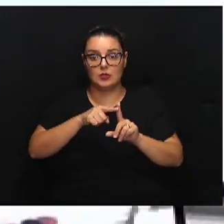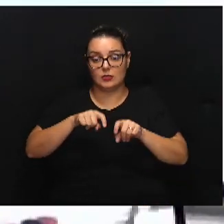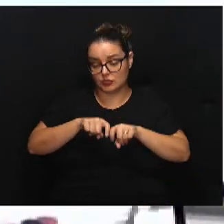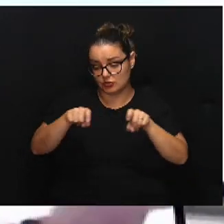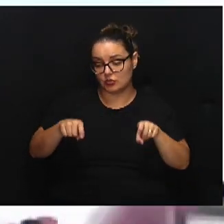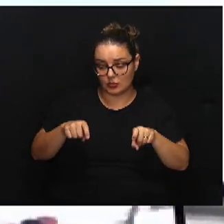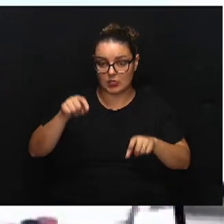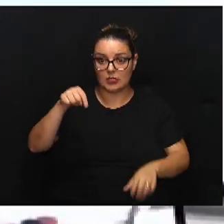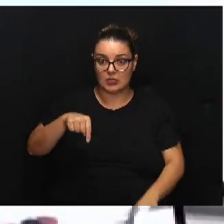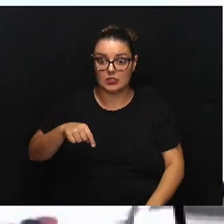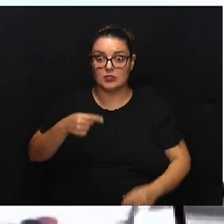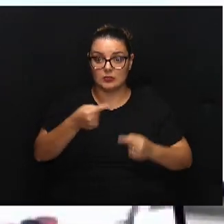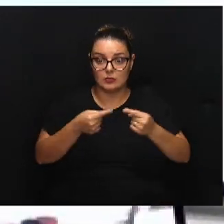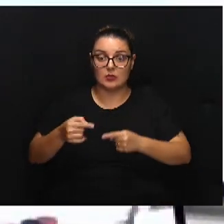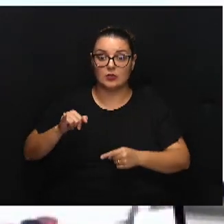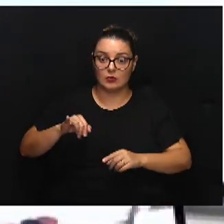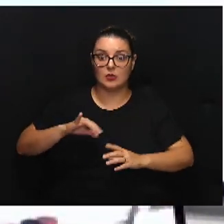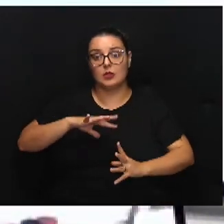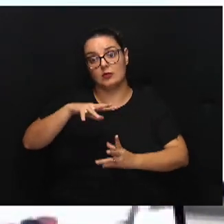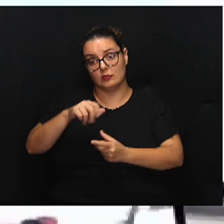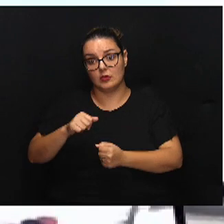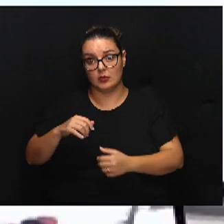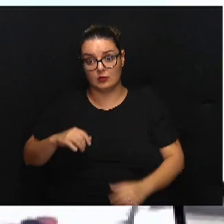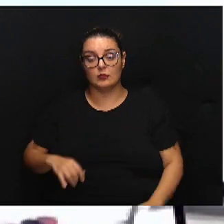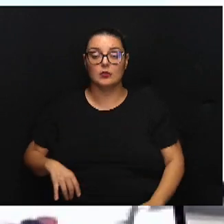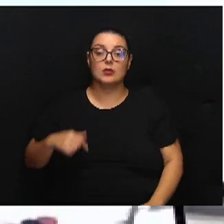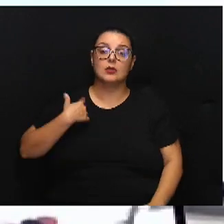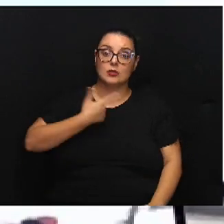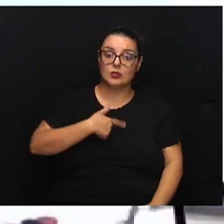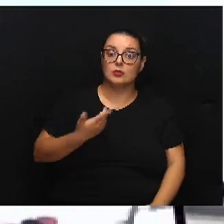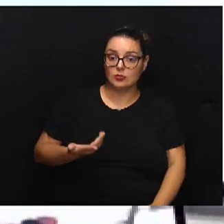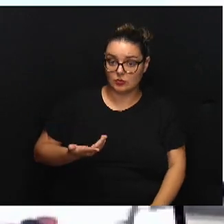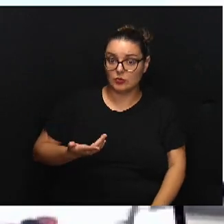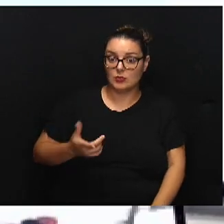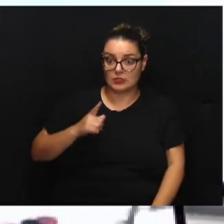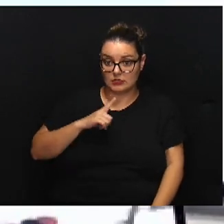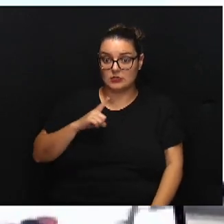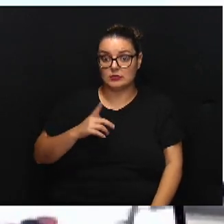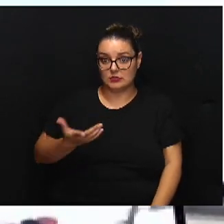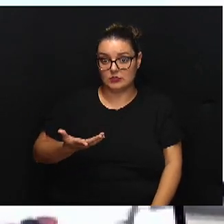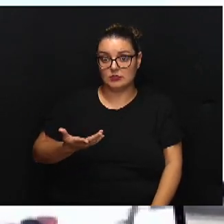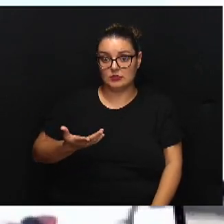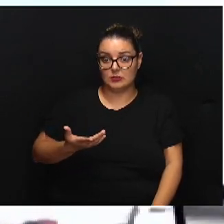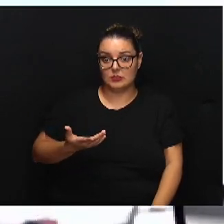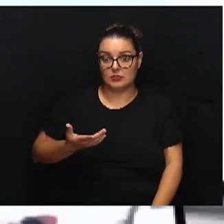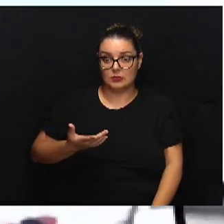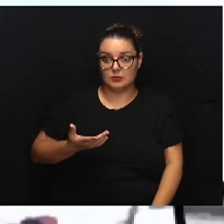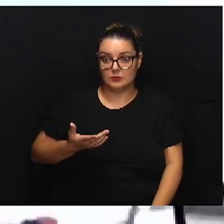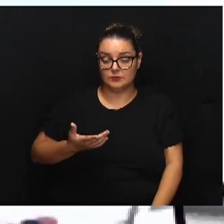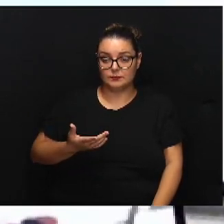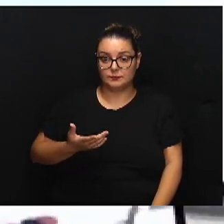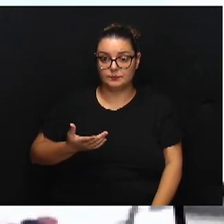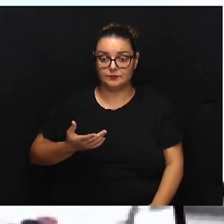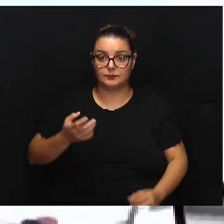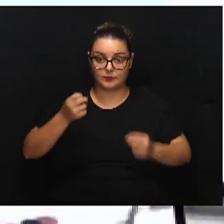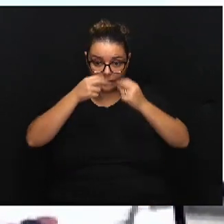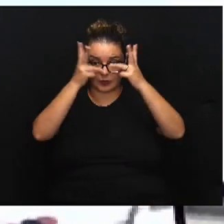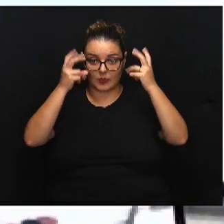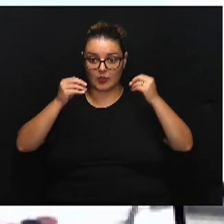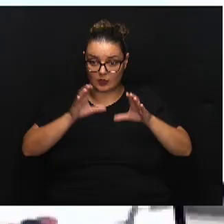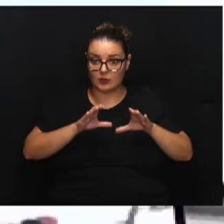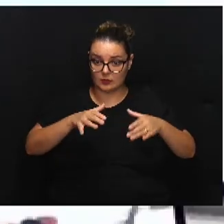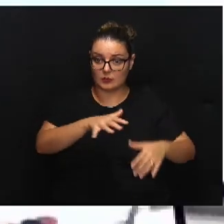e essa é uma discussão internacional que nós estamos tendo, inclusive, com a enfermagem,